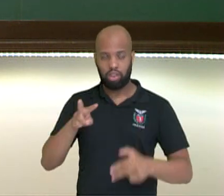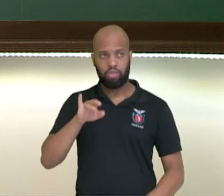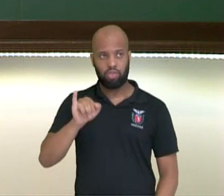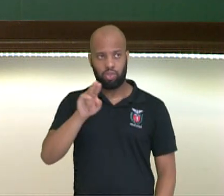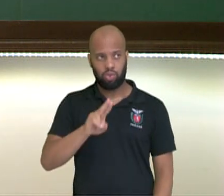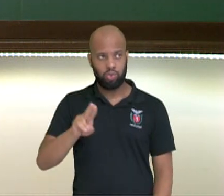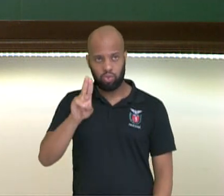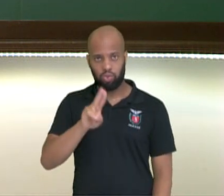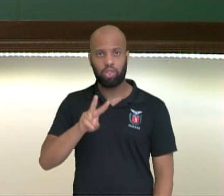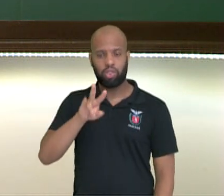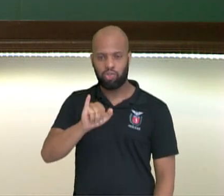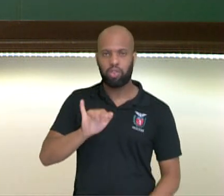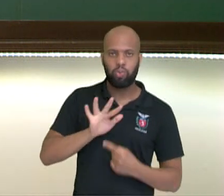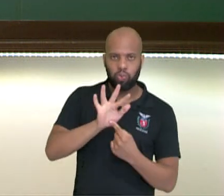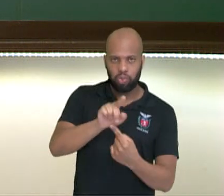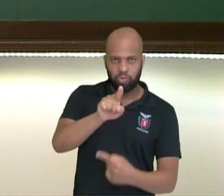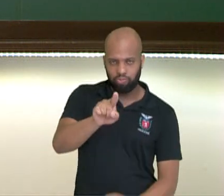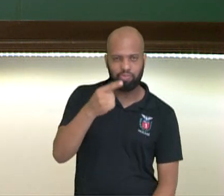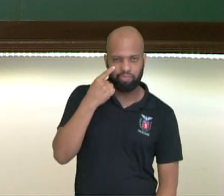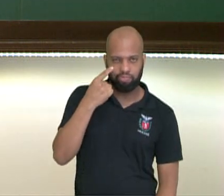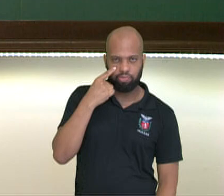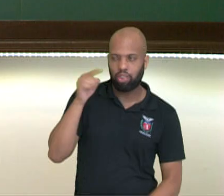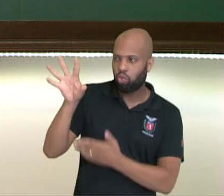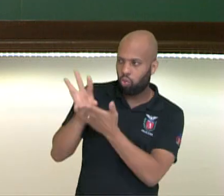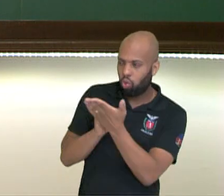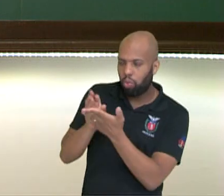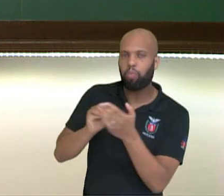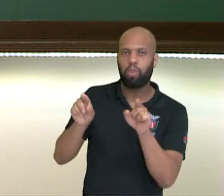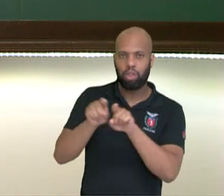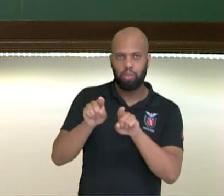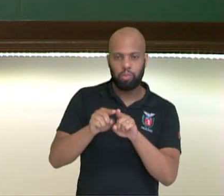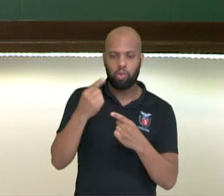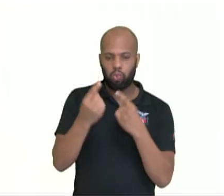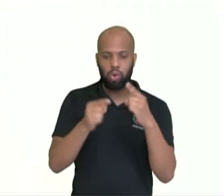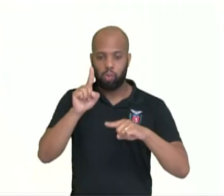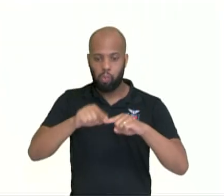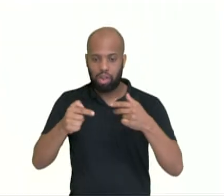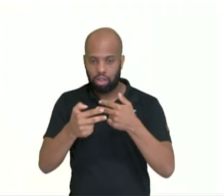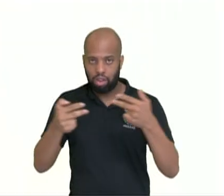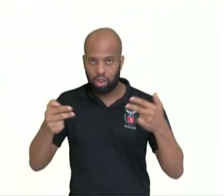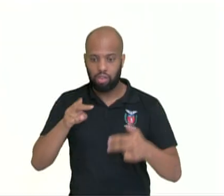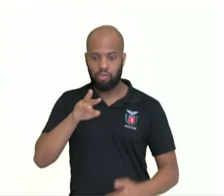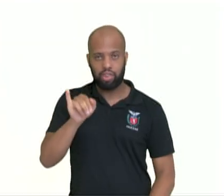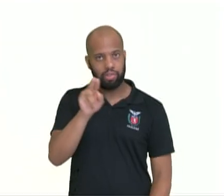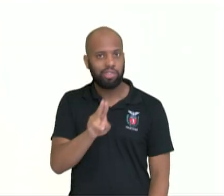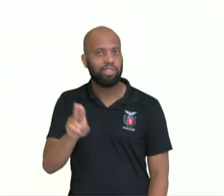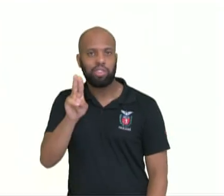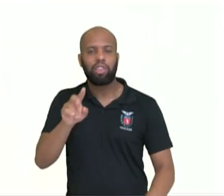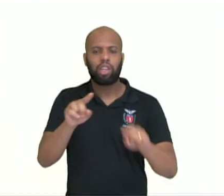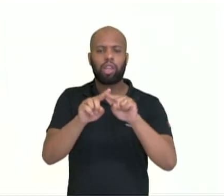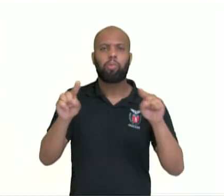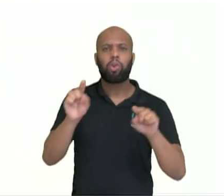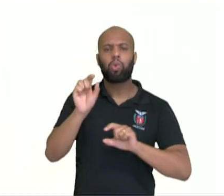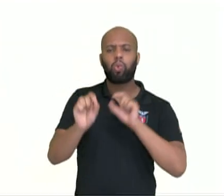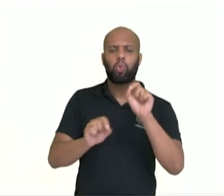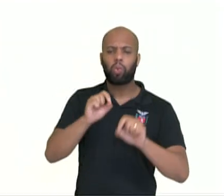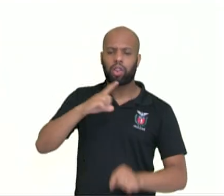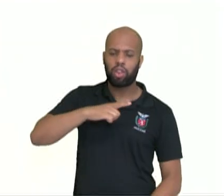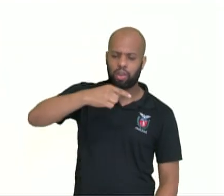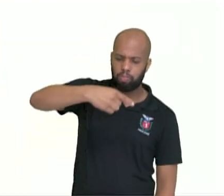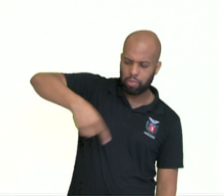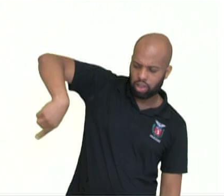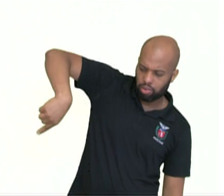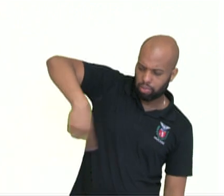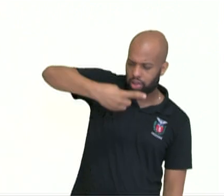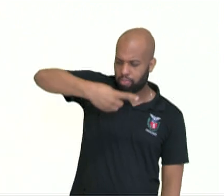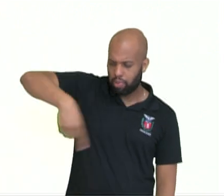usar, que eu já vou especificar para vocês qual é o material que a gente vai usar para construir. Mas o que esse pêndulo vai fazer? Quando eu aproximar um